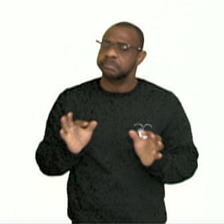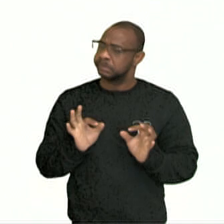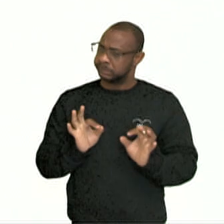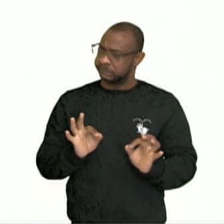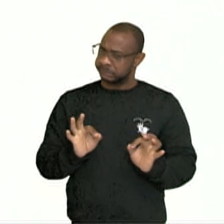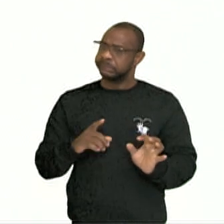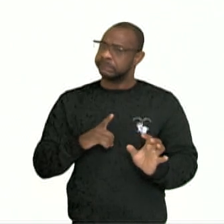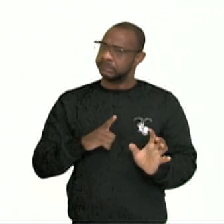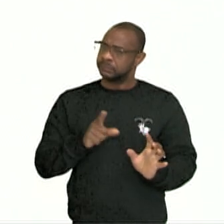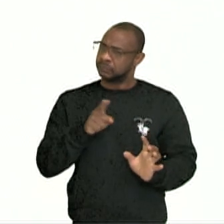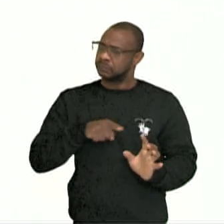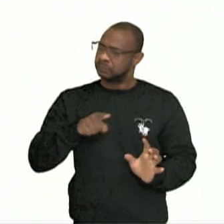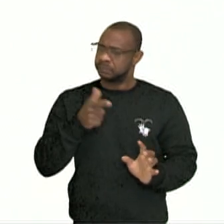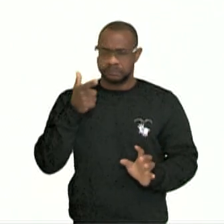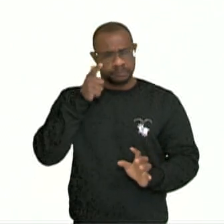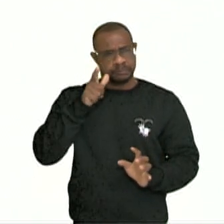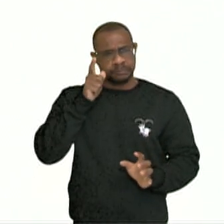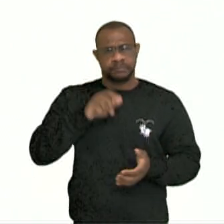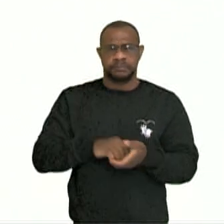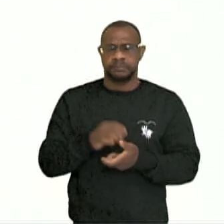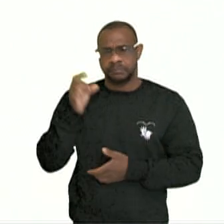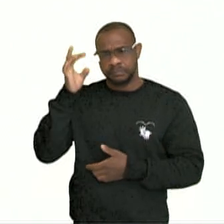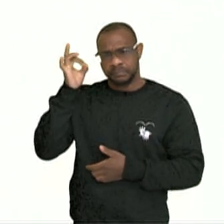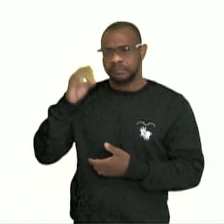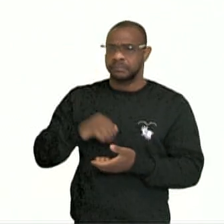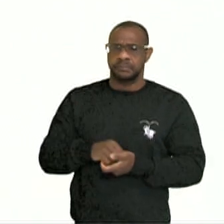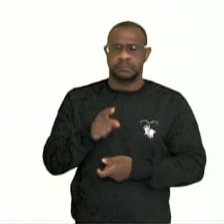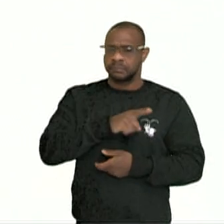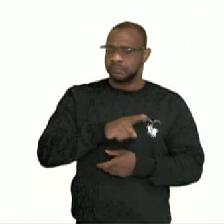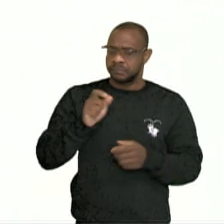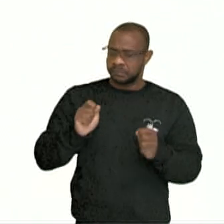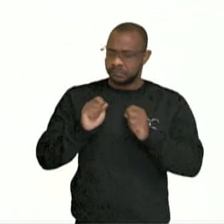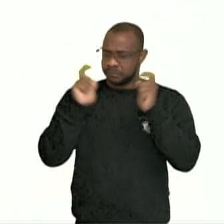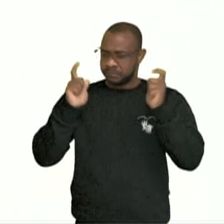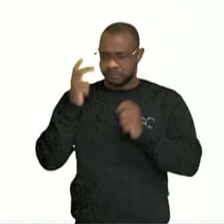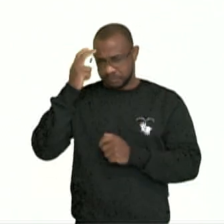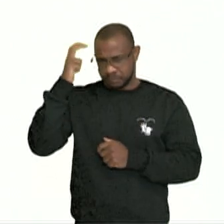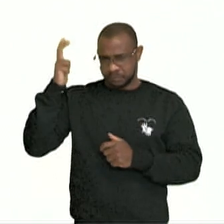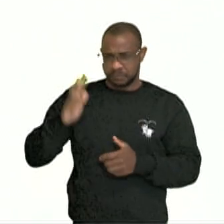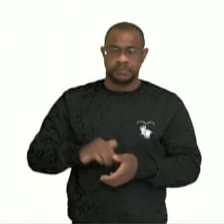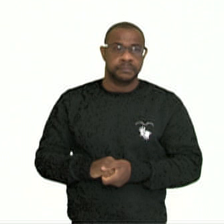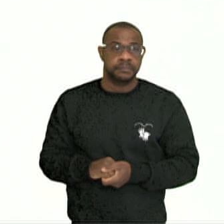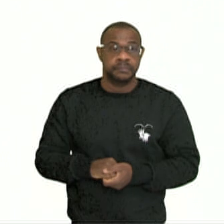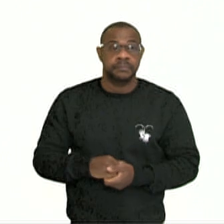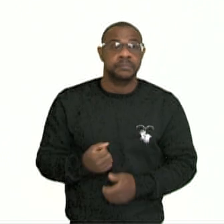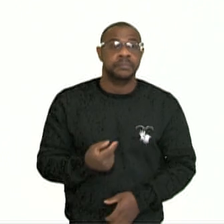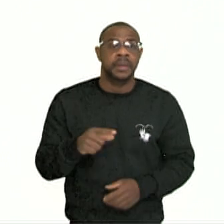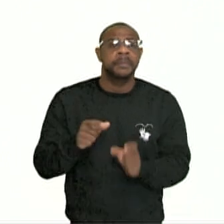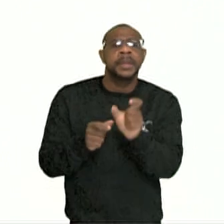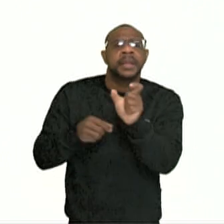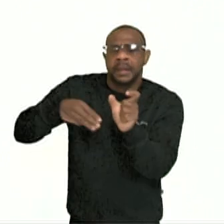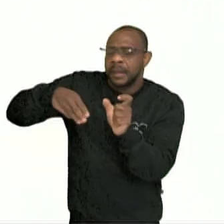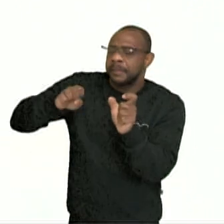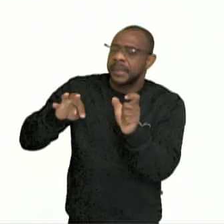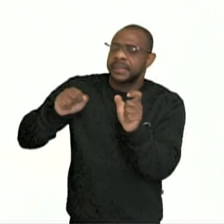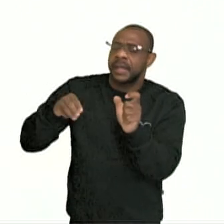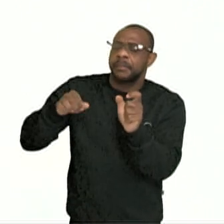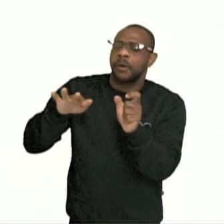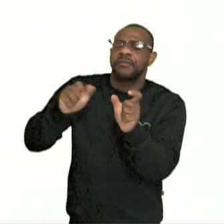certeza, vocês vão acertar. Ela é muito fácil e vocês são muito inteligentes. Número 1, a palavra